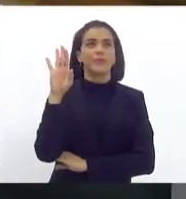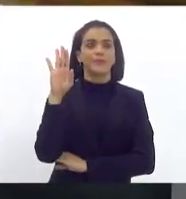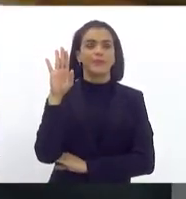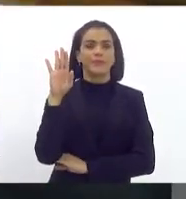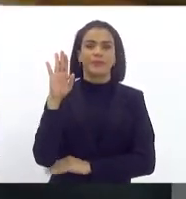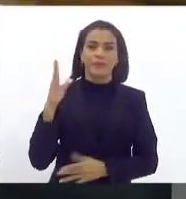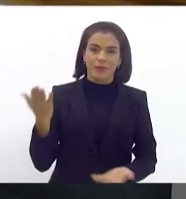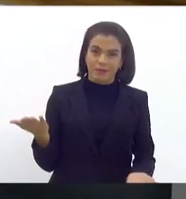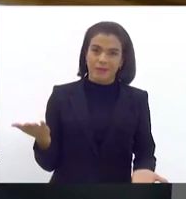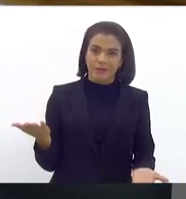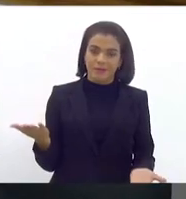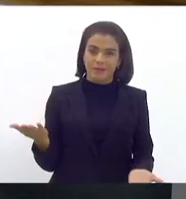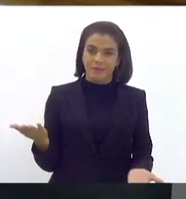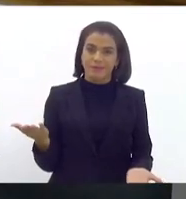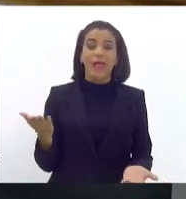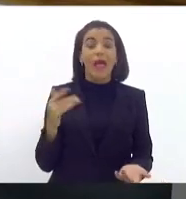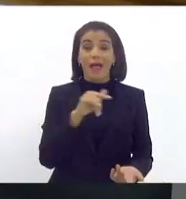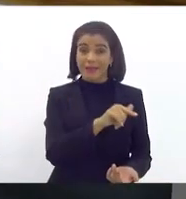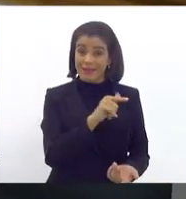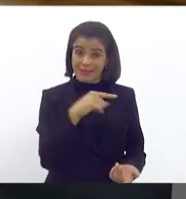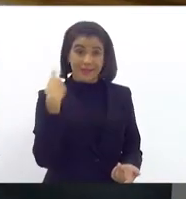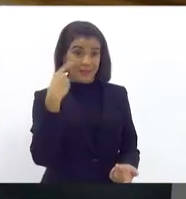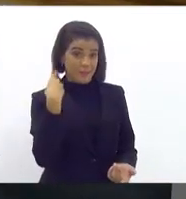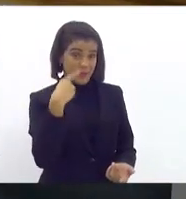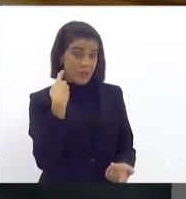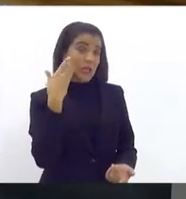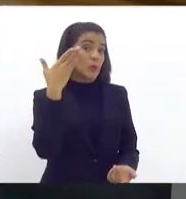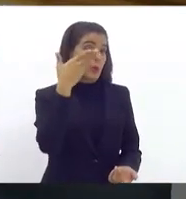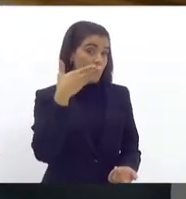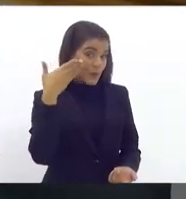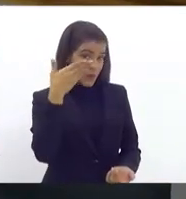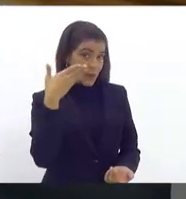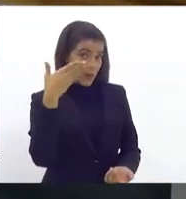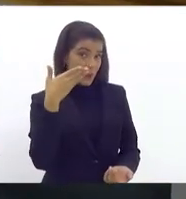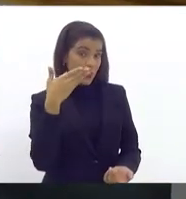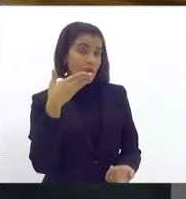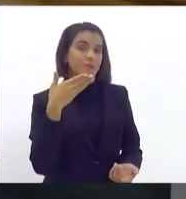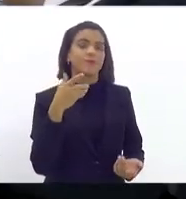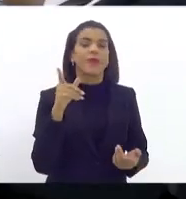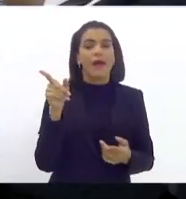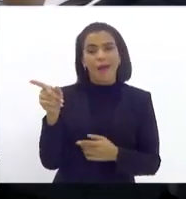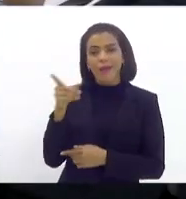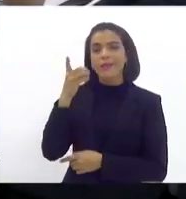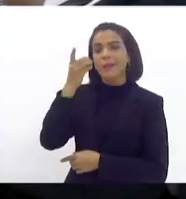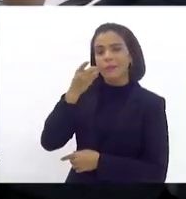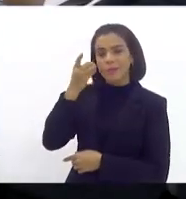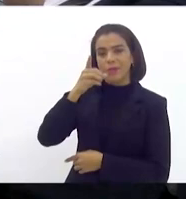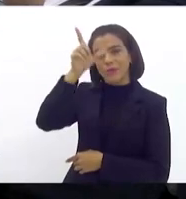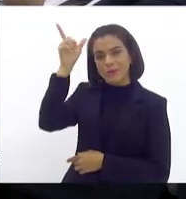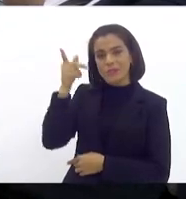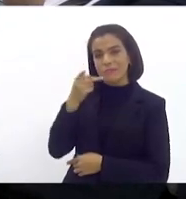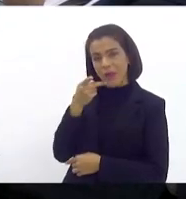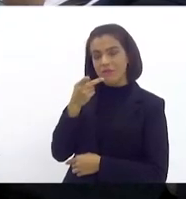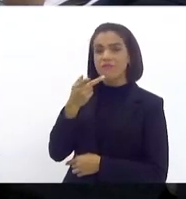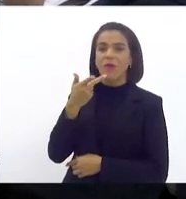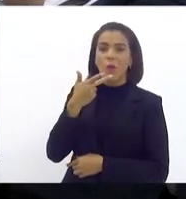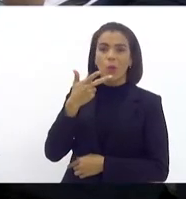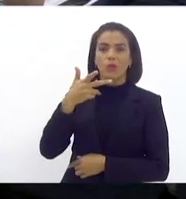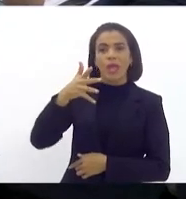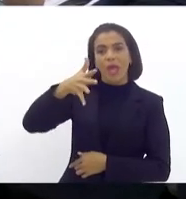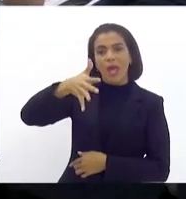era exequível ou não. Aí o doutor Serginho deu argumentos de invasão. E o deputado Luiz Paulo foi pelo lado da